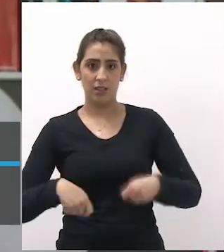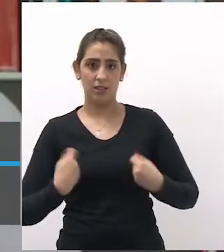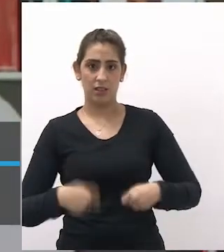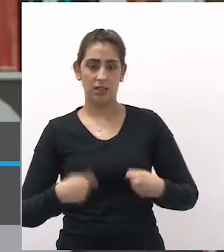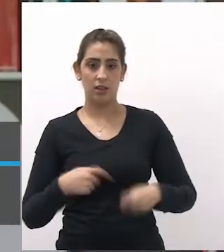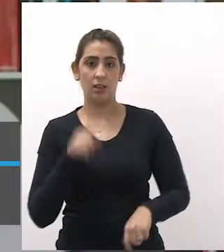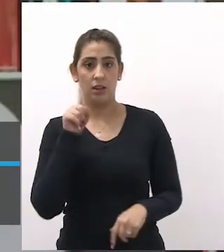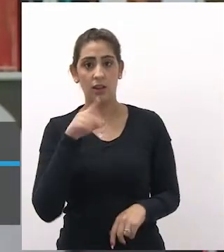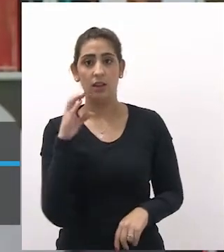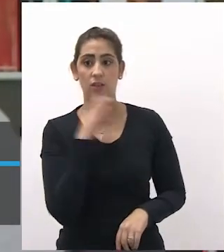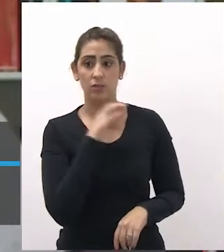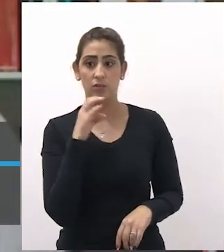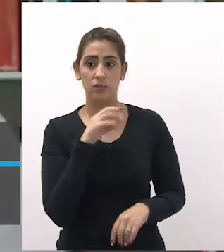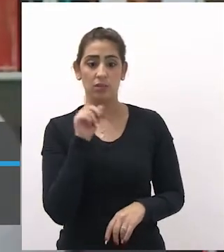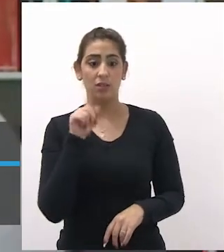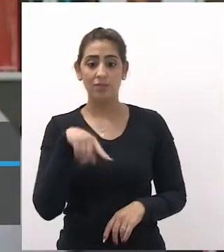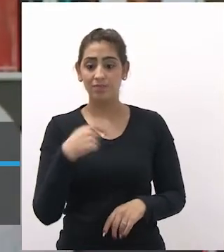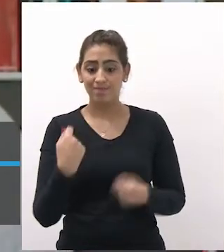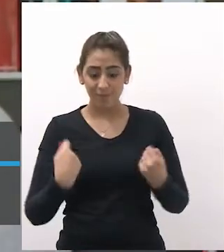ela é urgente.